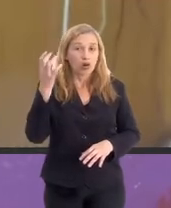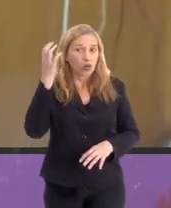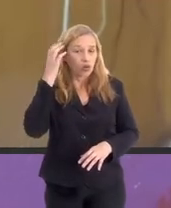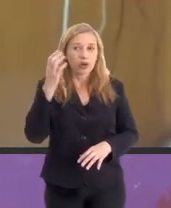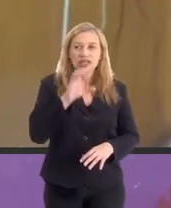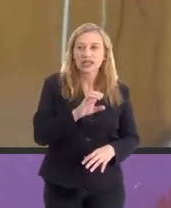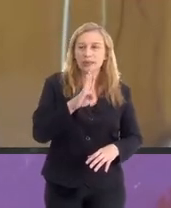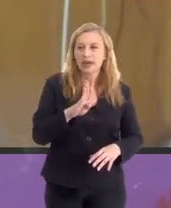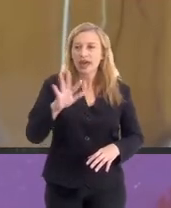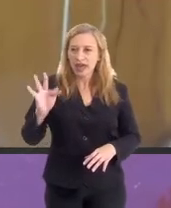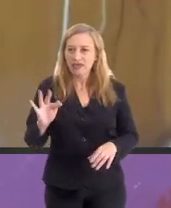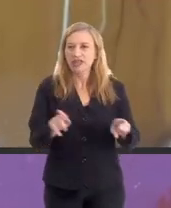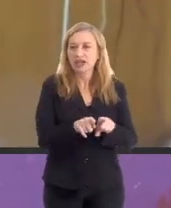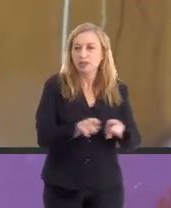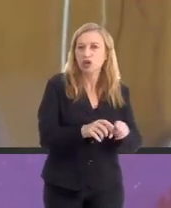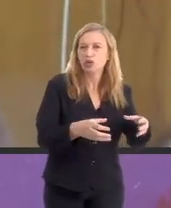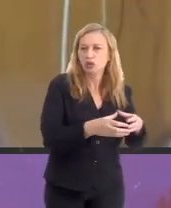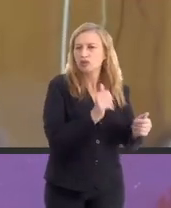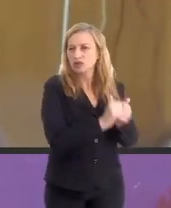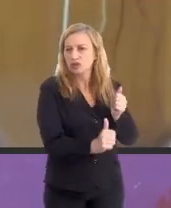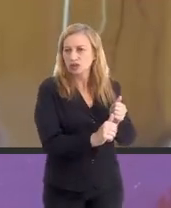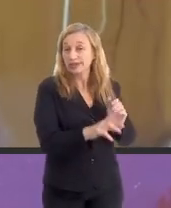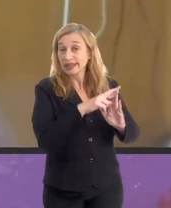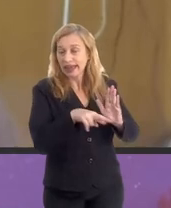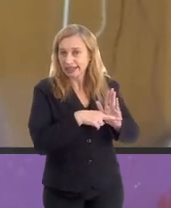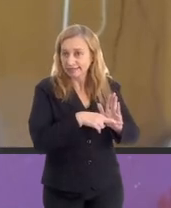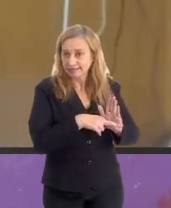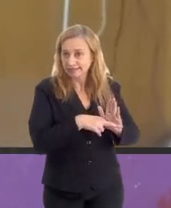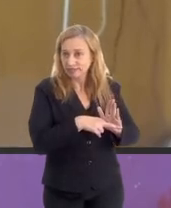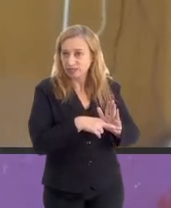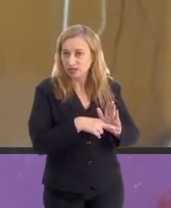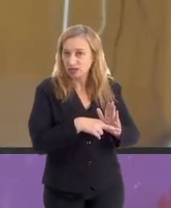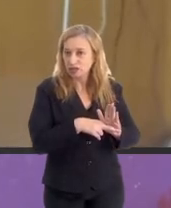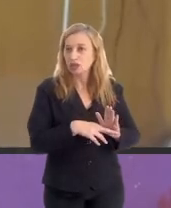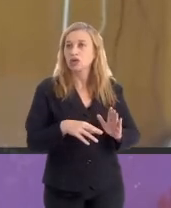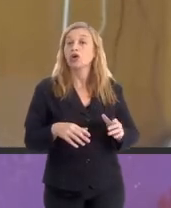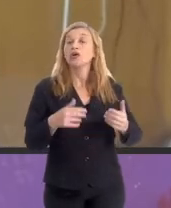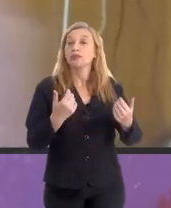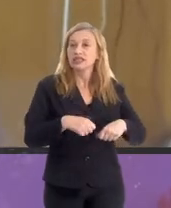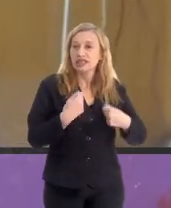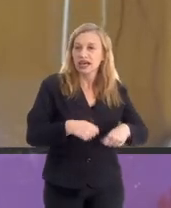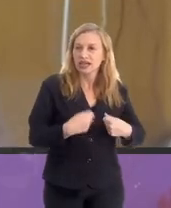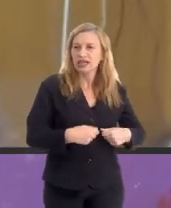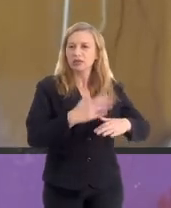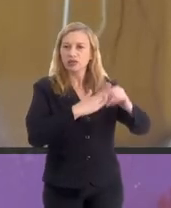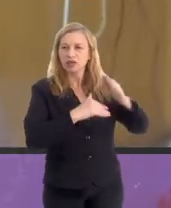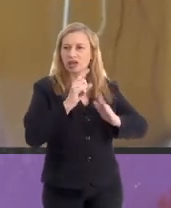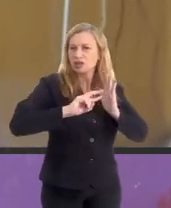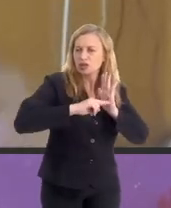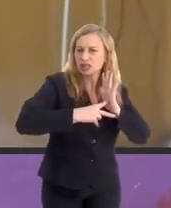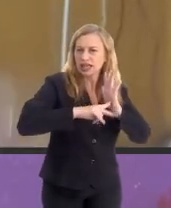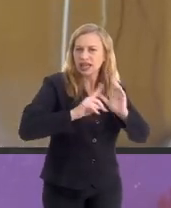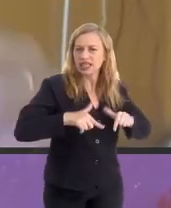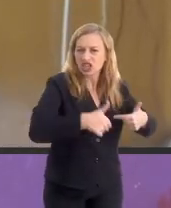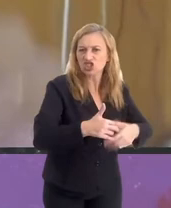competência da CBF muito menos dos filmes no meu entendimento estabelecendo esse Rendimento o que a categoria tinha que ter